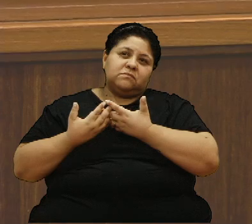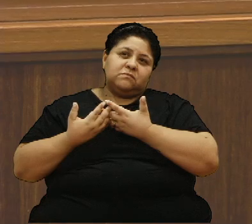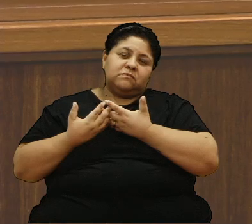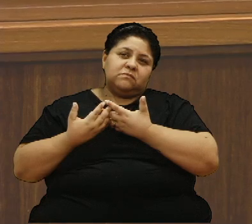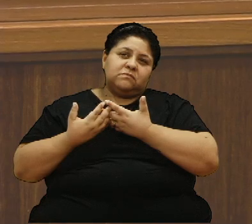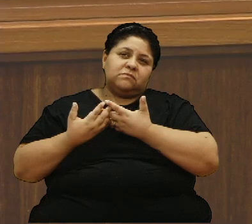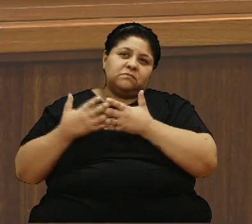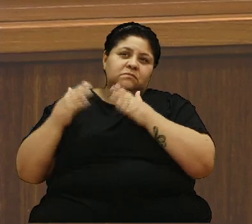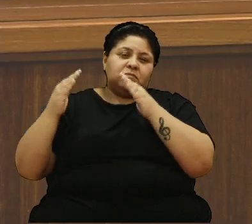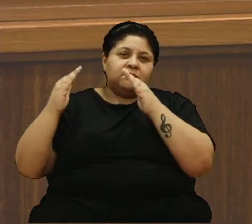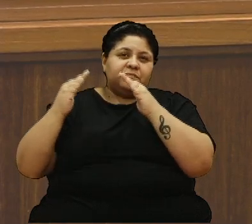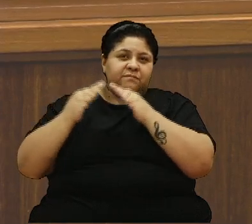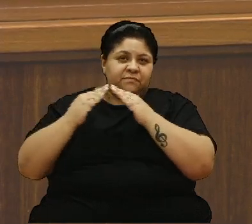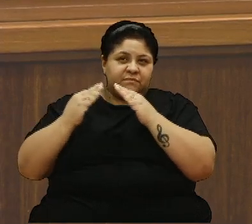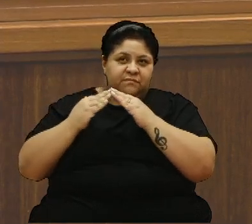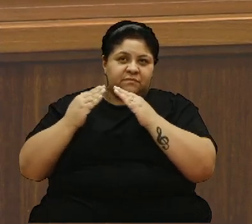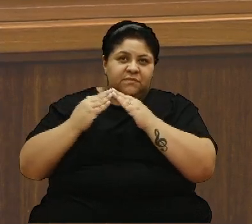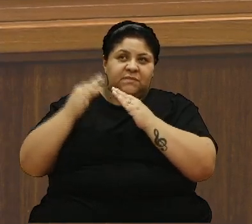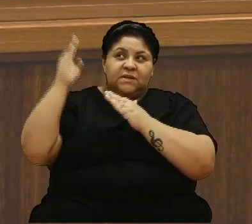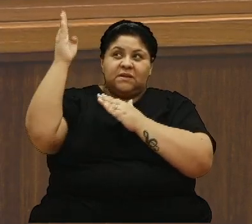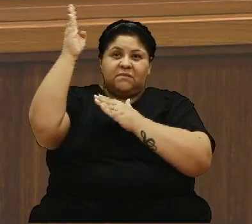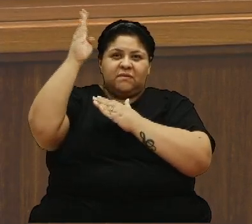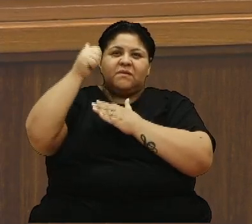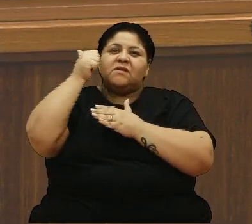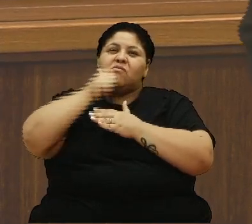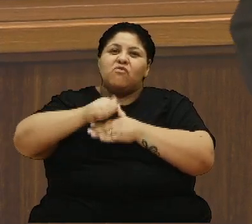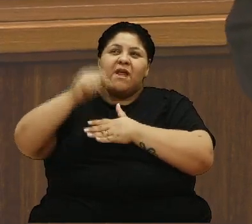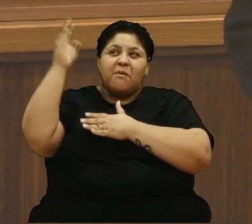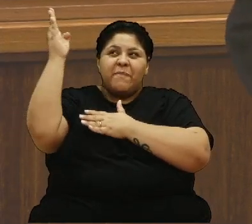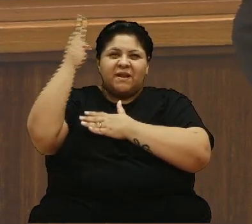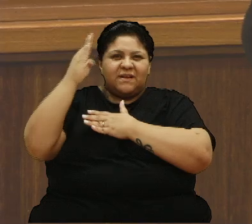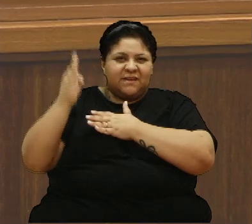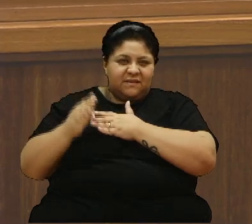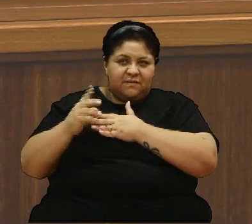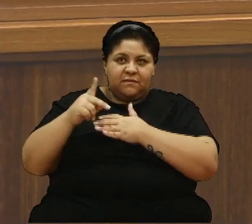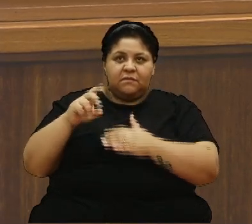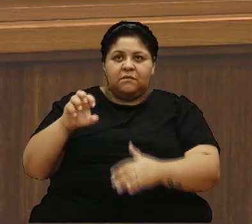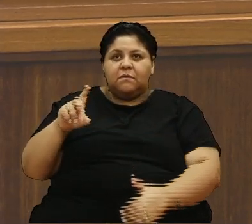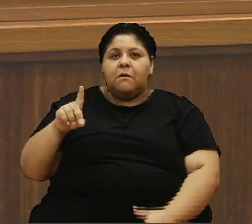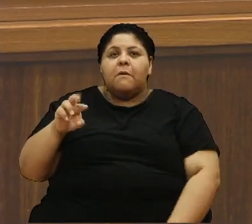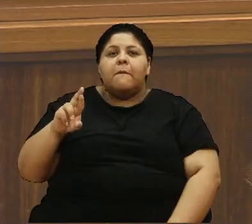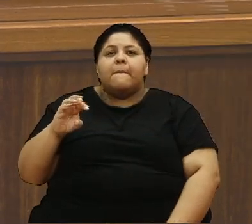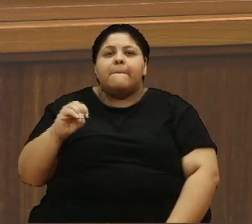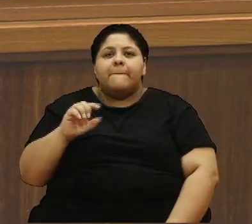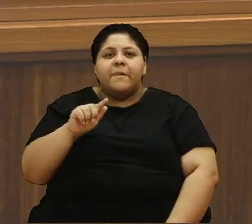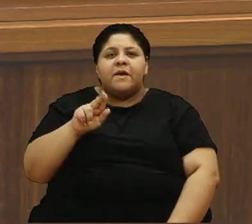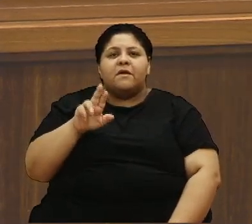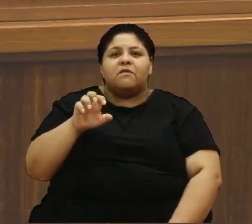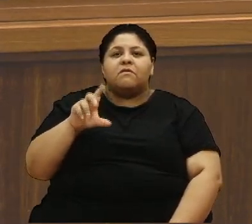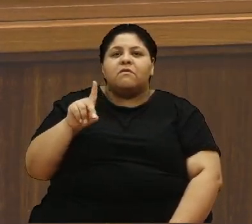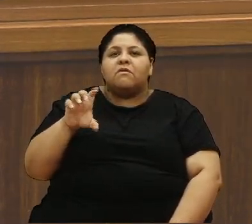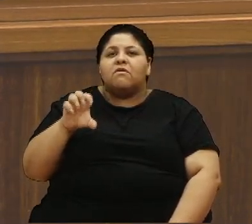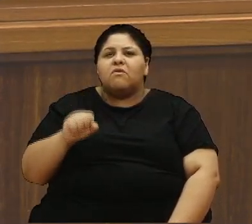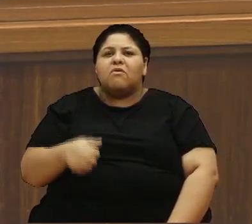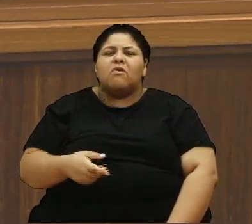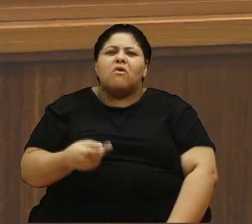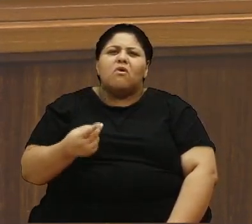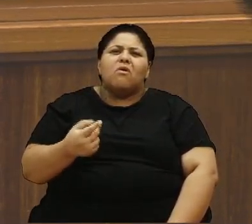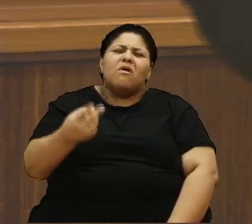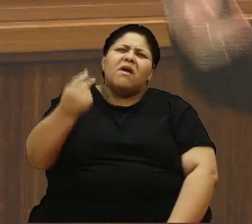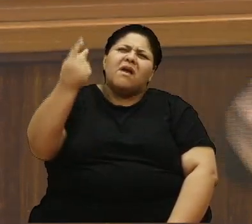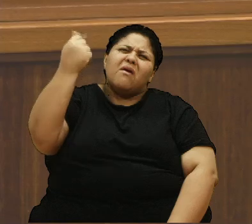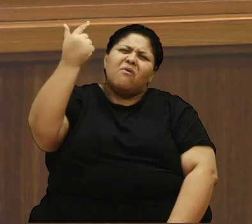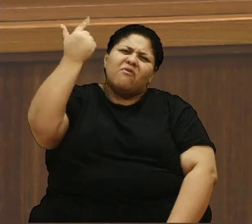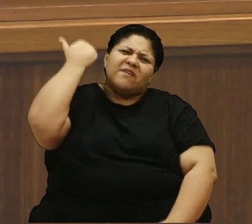Casa Brasileira, da Casa da Mulher Brasileira, o senhor Pedro Guedes, que foi o primeiro que eu conversei lá no fim